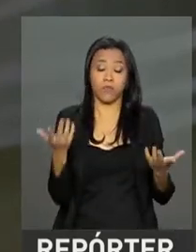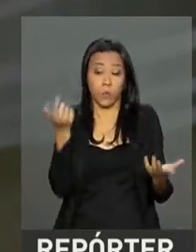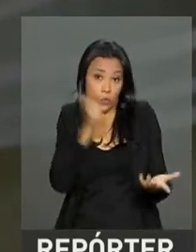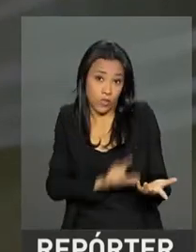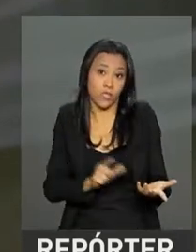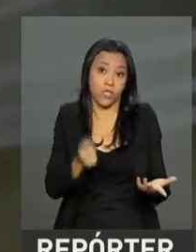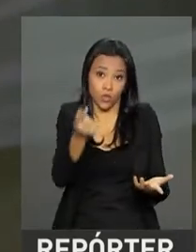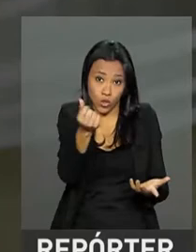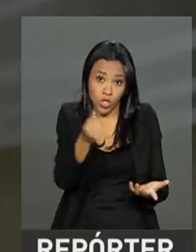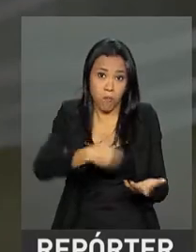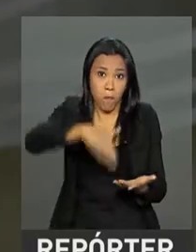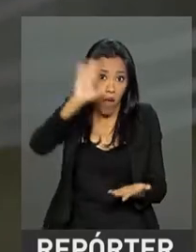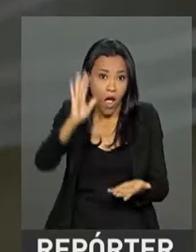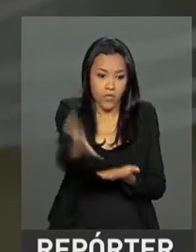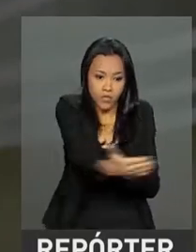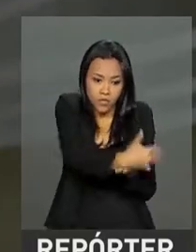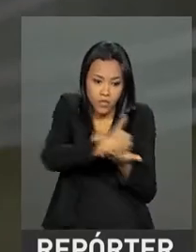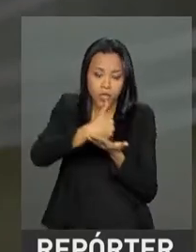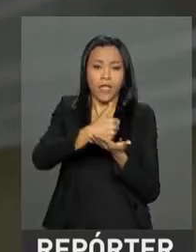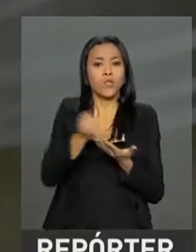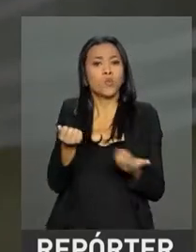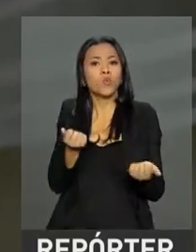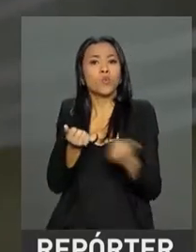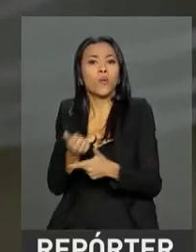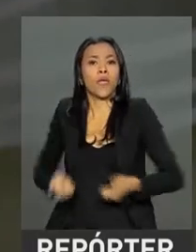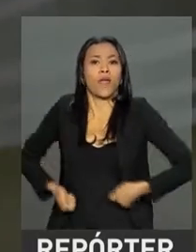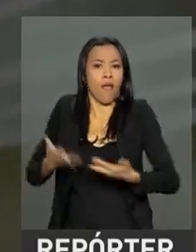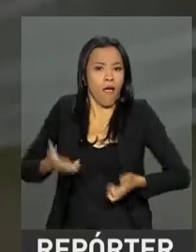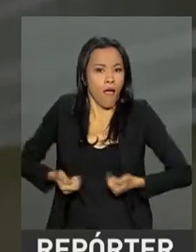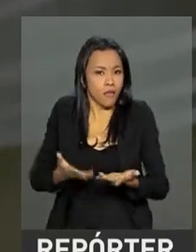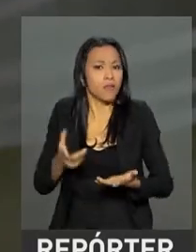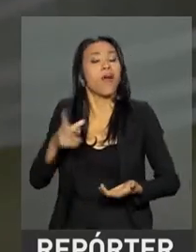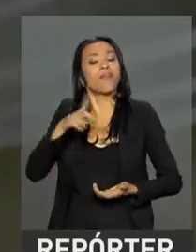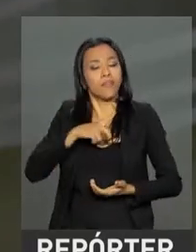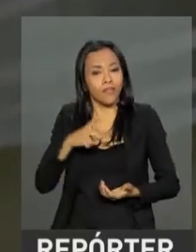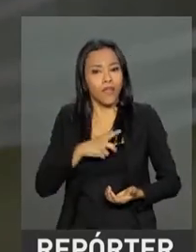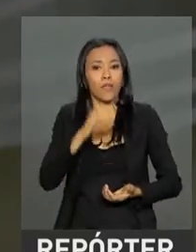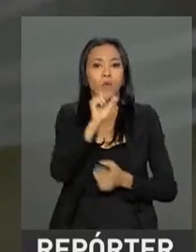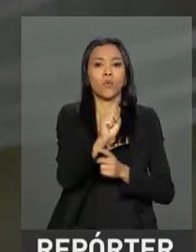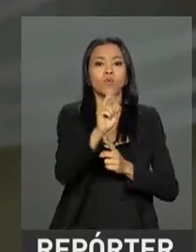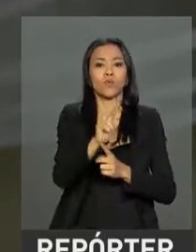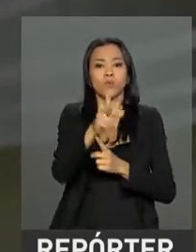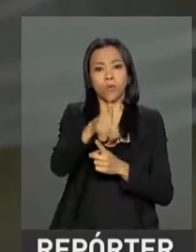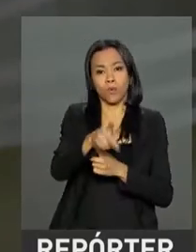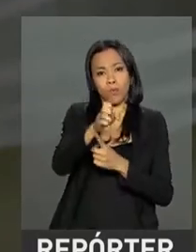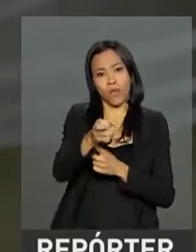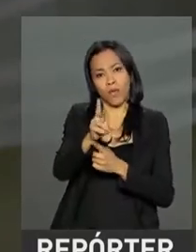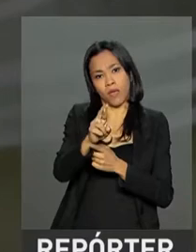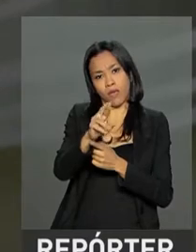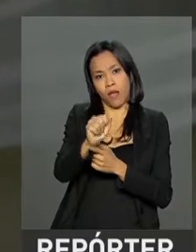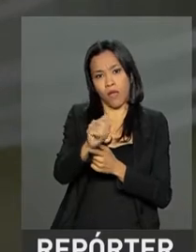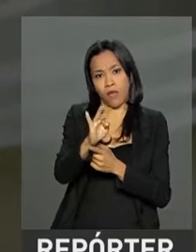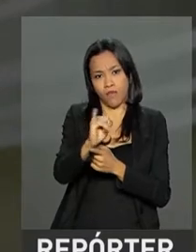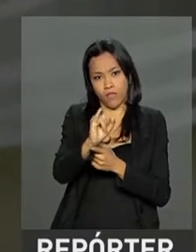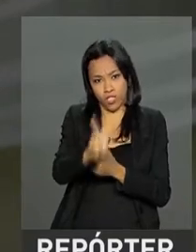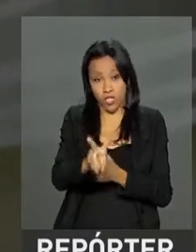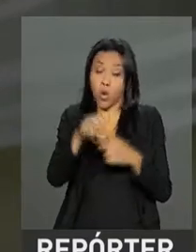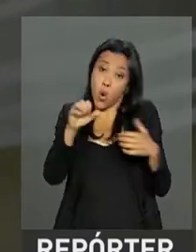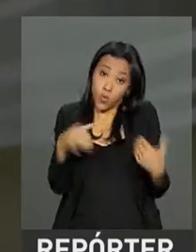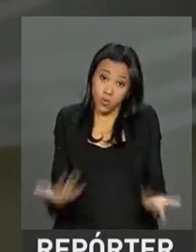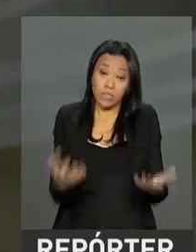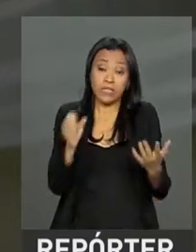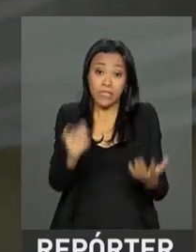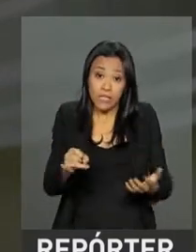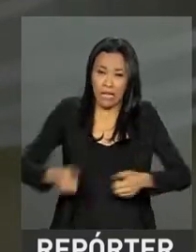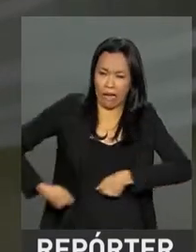arrecadar mais do que gasta tem-se o superávit mas se o resultado for negativo ou seja se o governo